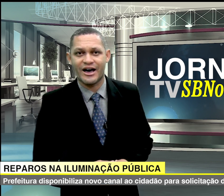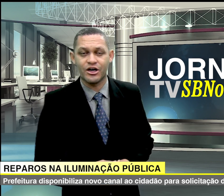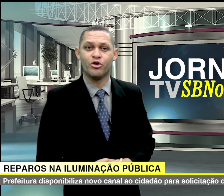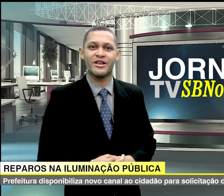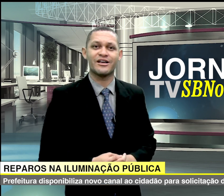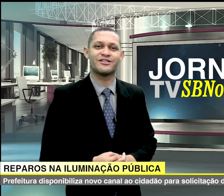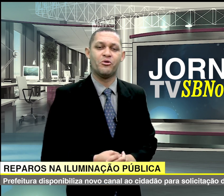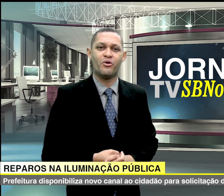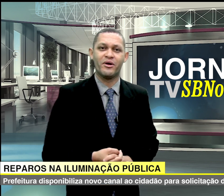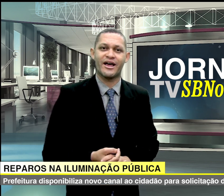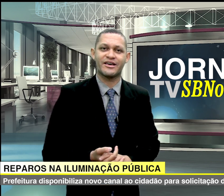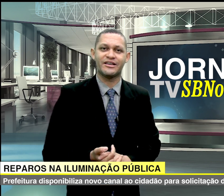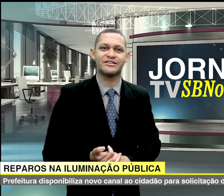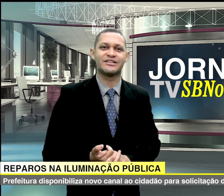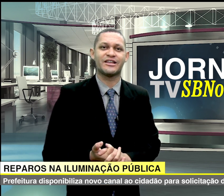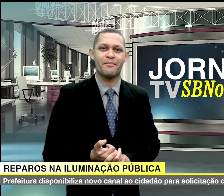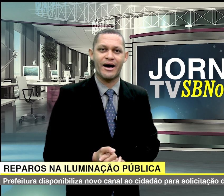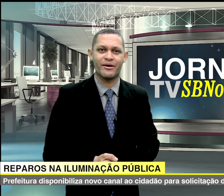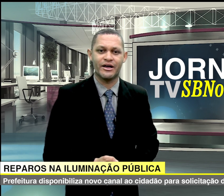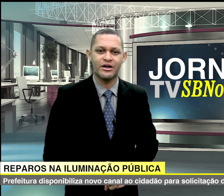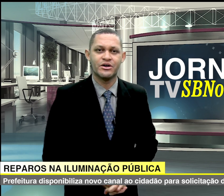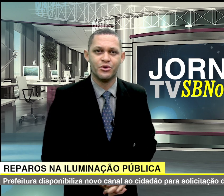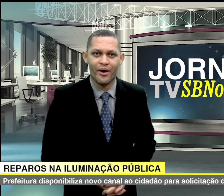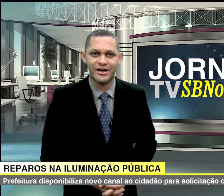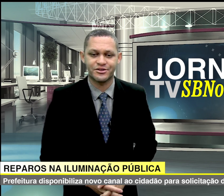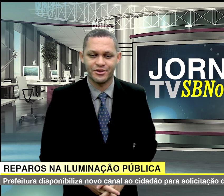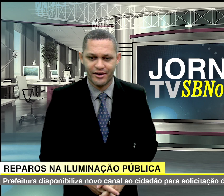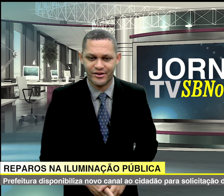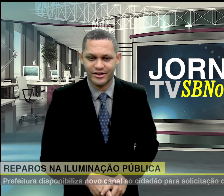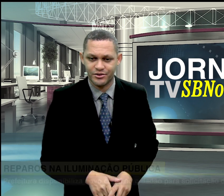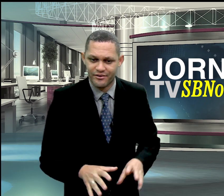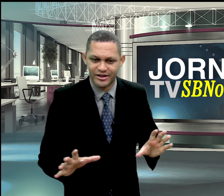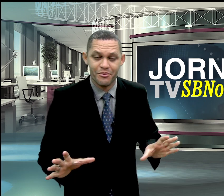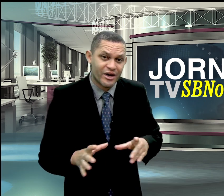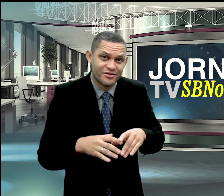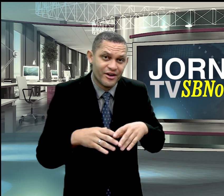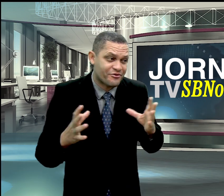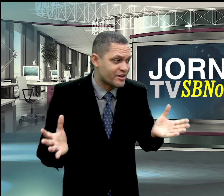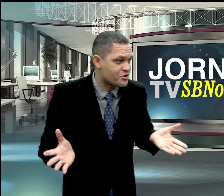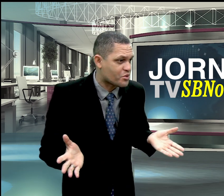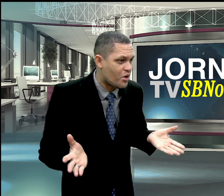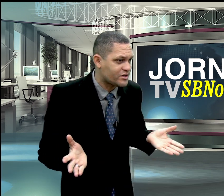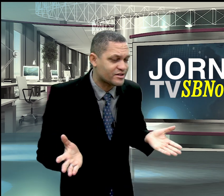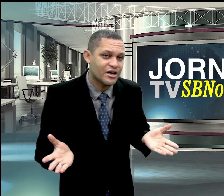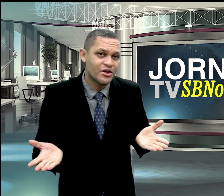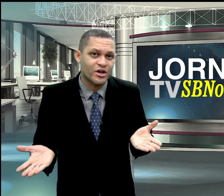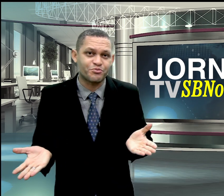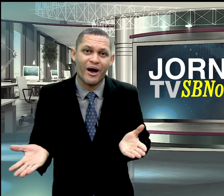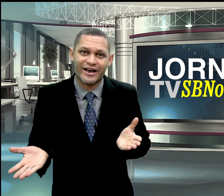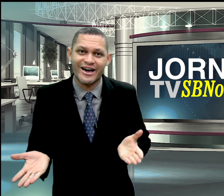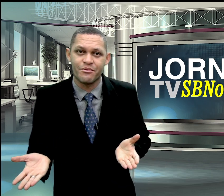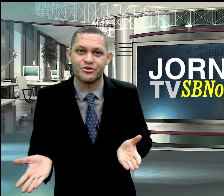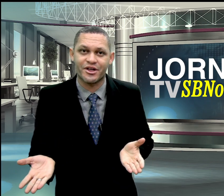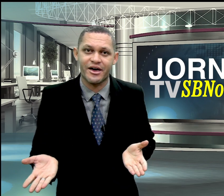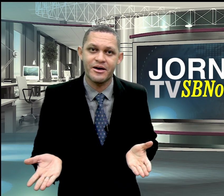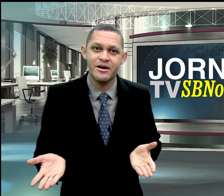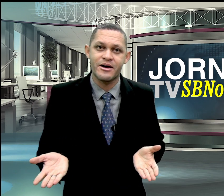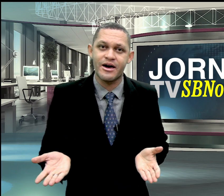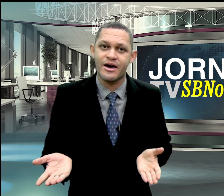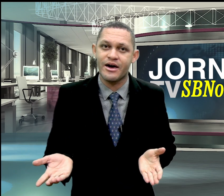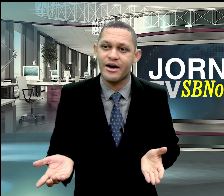da iluminação pública aqui de Santa Bárbara do Oeste. Não é verdade? Porque, afinal de contas, nós pagamos,